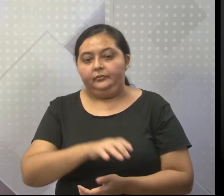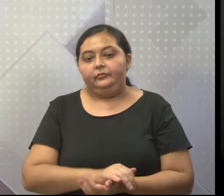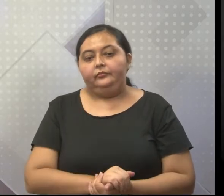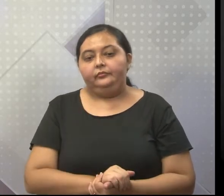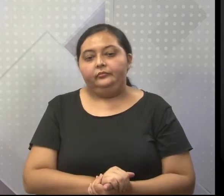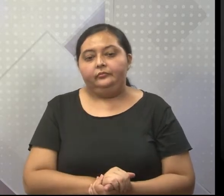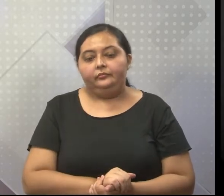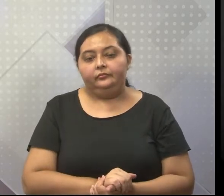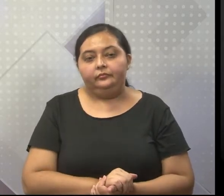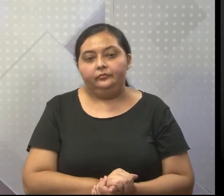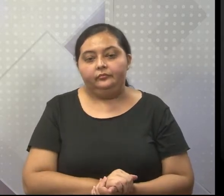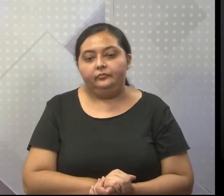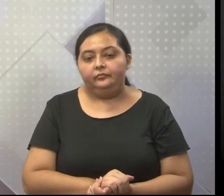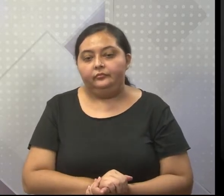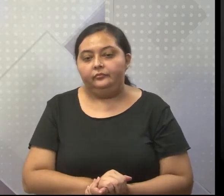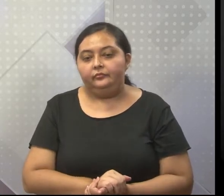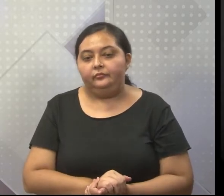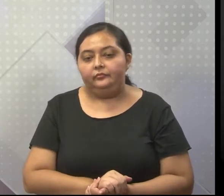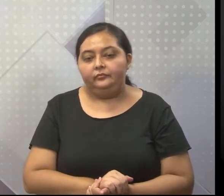letrinha A, ele tem